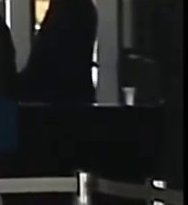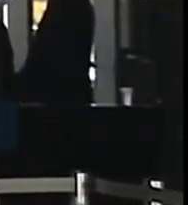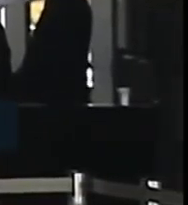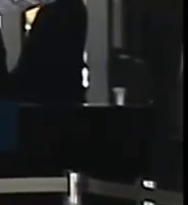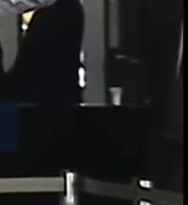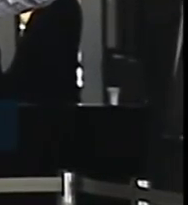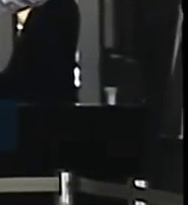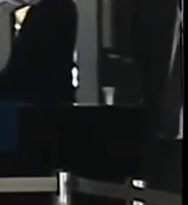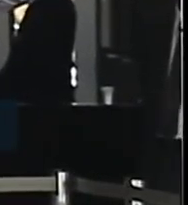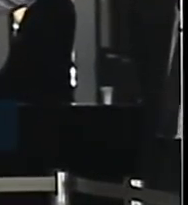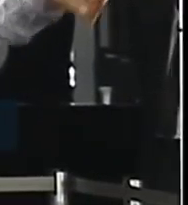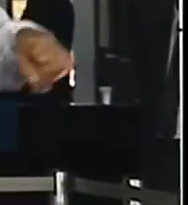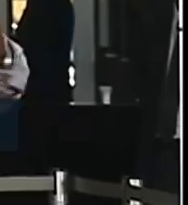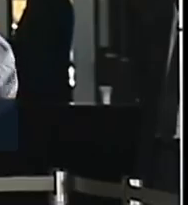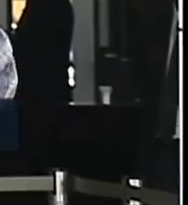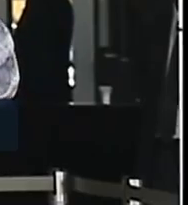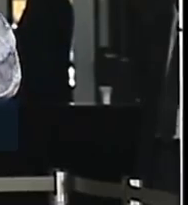como é que